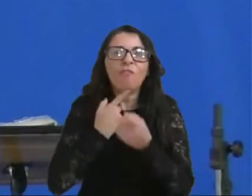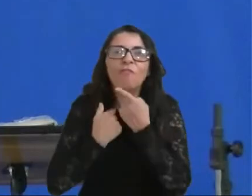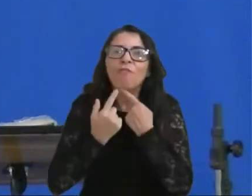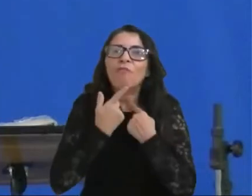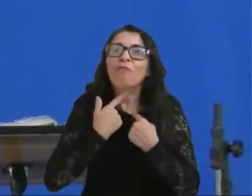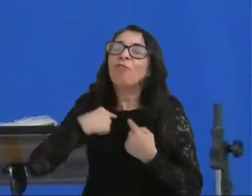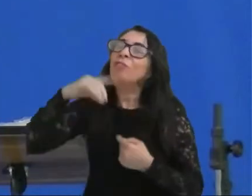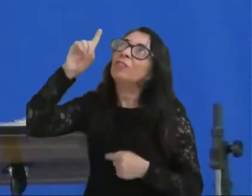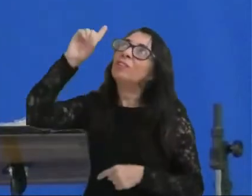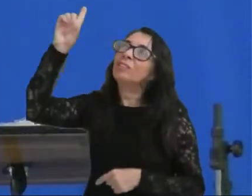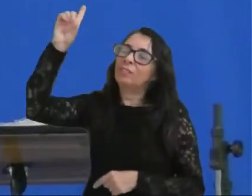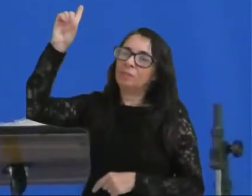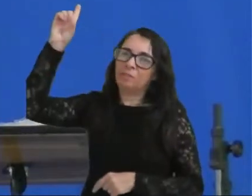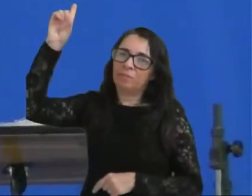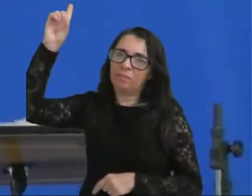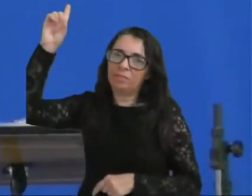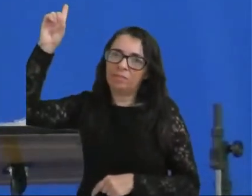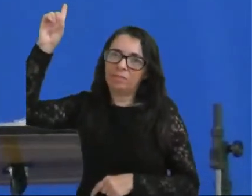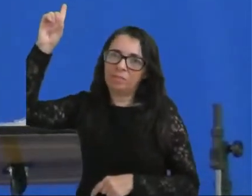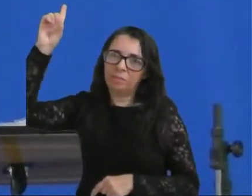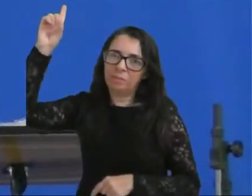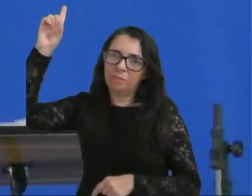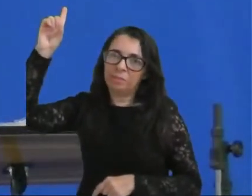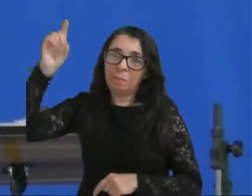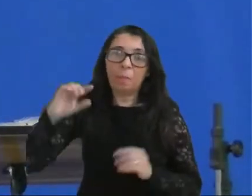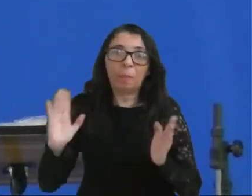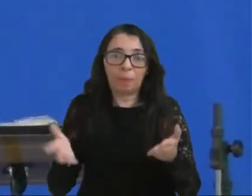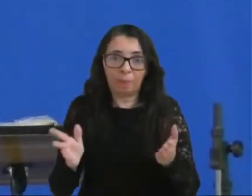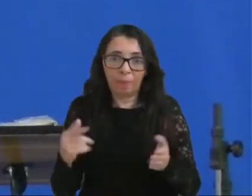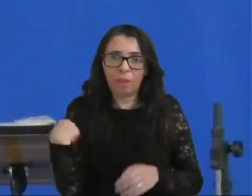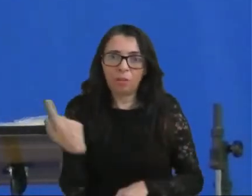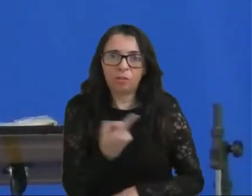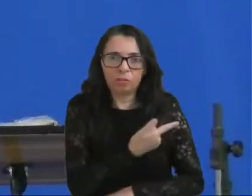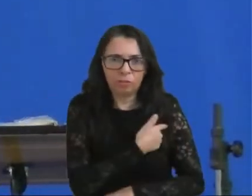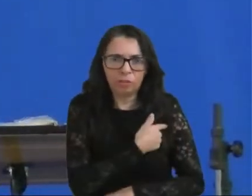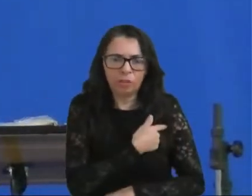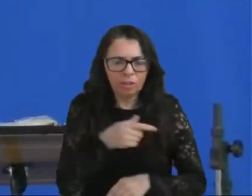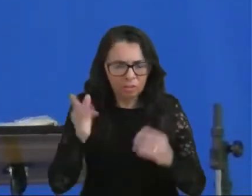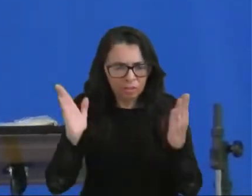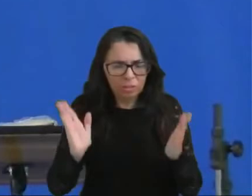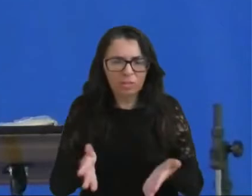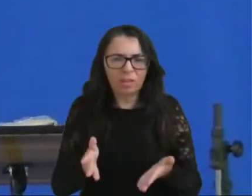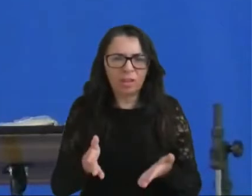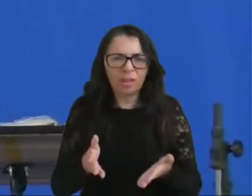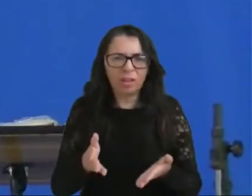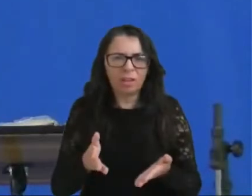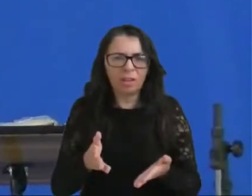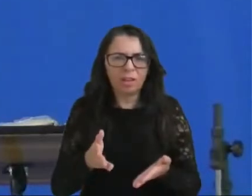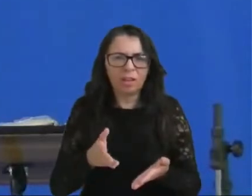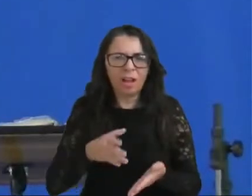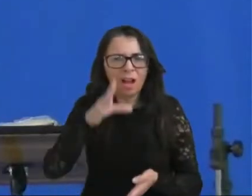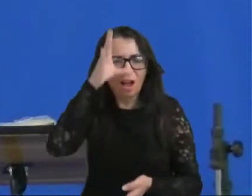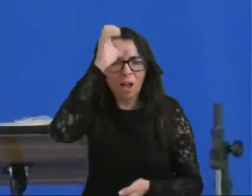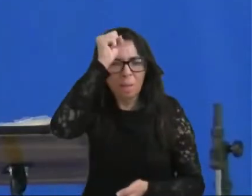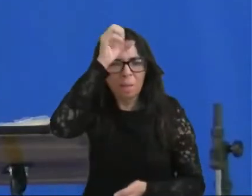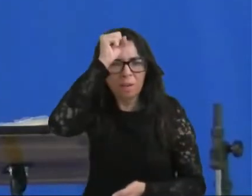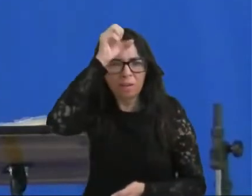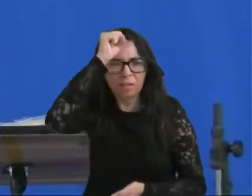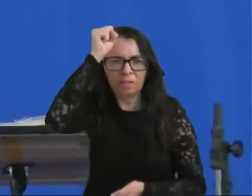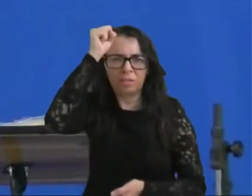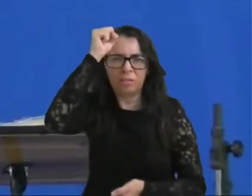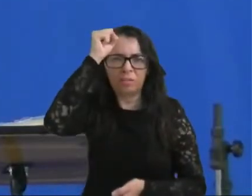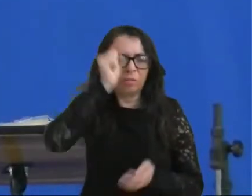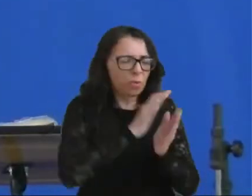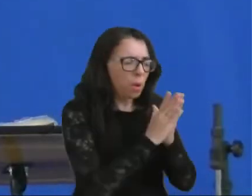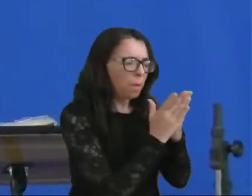é eterna, ou eternidade. A vida eterna é conhecer a Deus, desfrutar